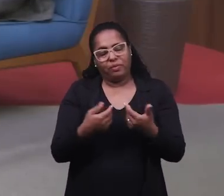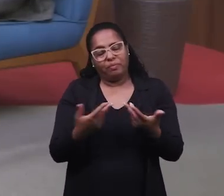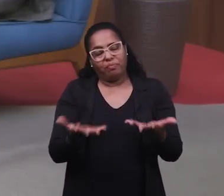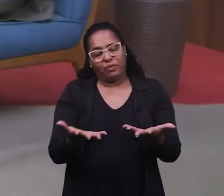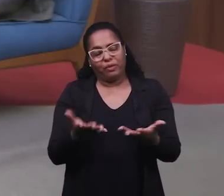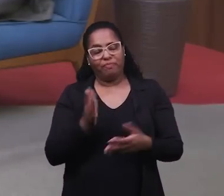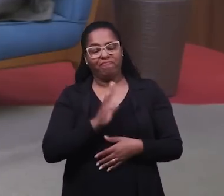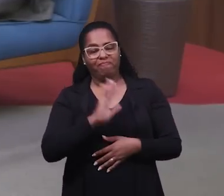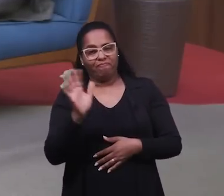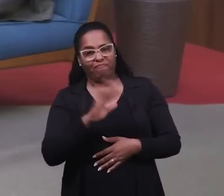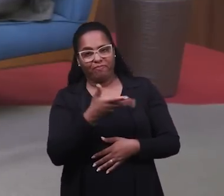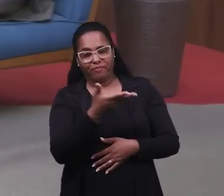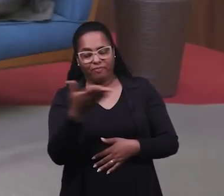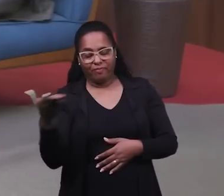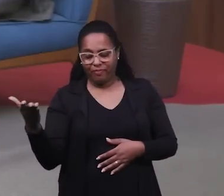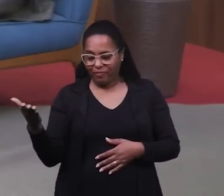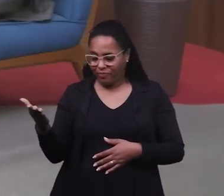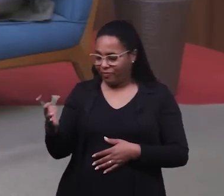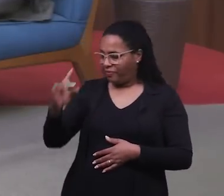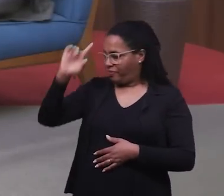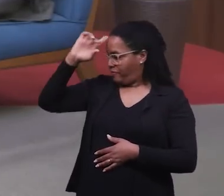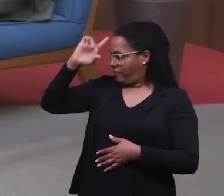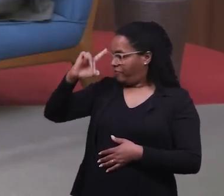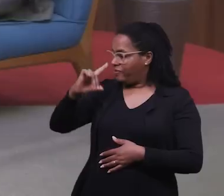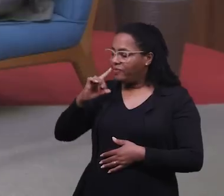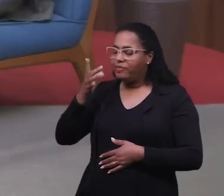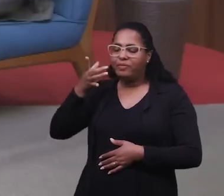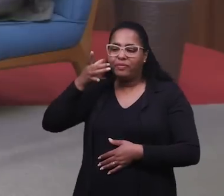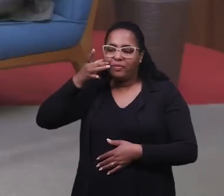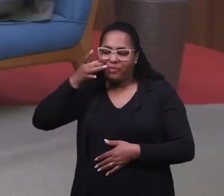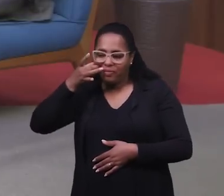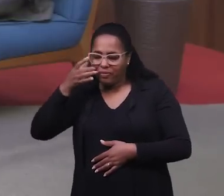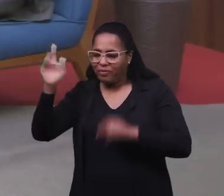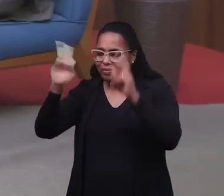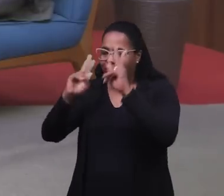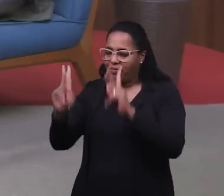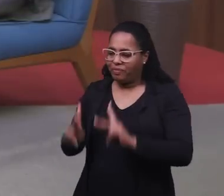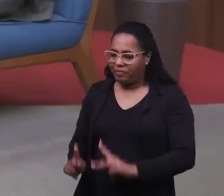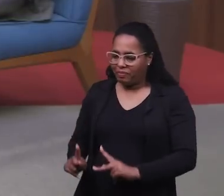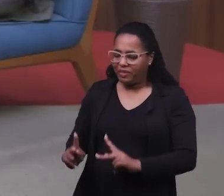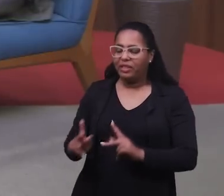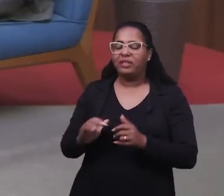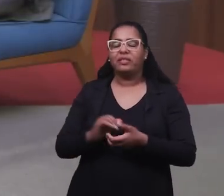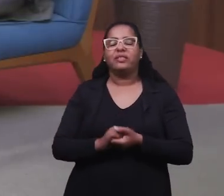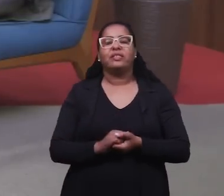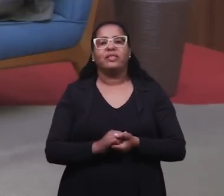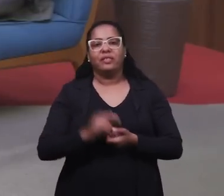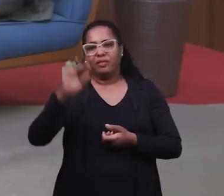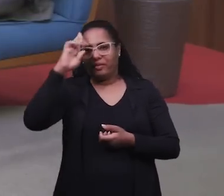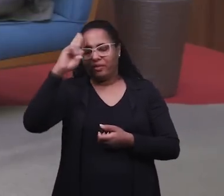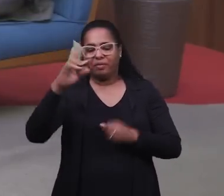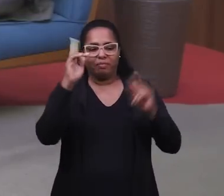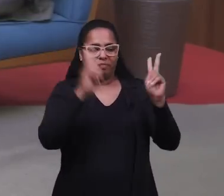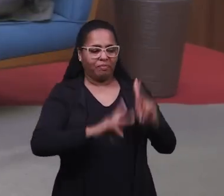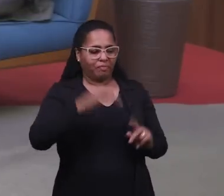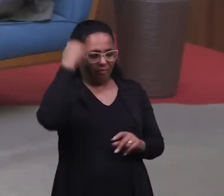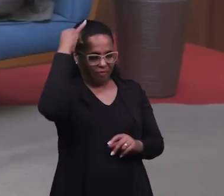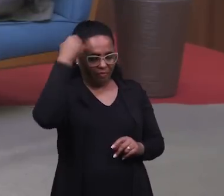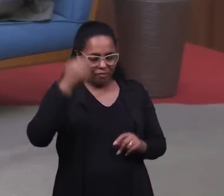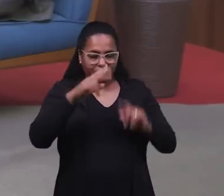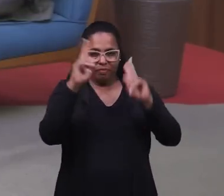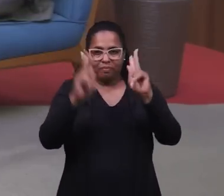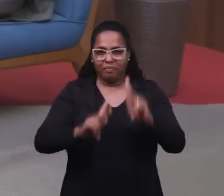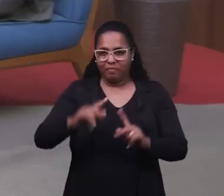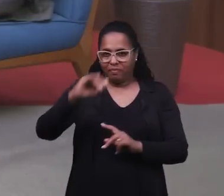gente. Bom, queridos, eu me despeço de vocês, Daniel aqui presencialmente no estúdio. A paz do Senhor, Daniel. Pai do Senhor